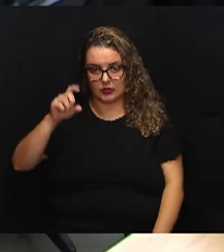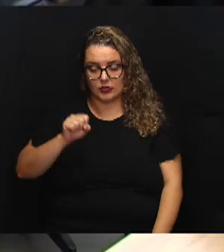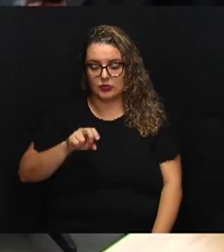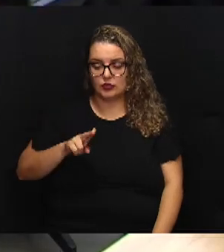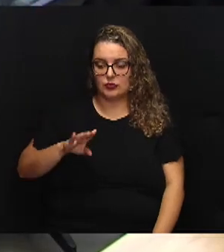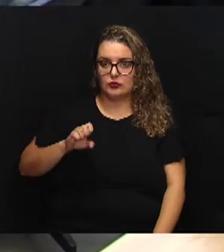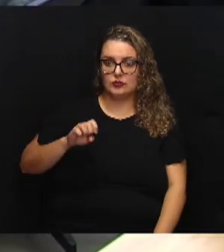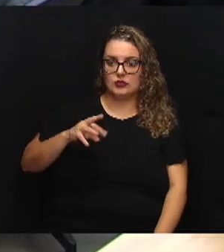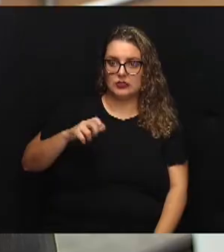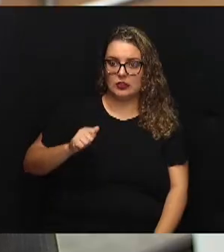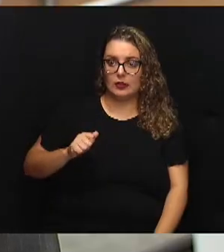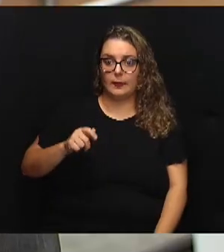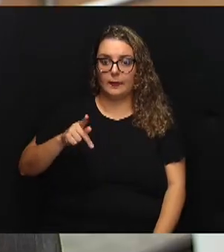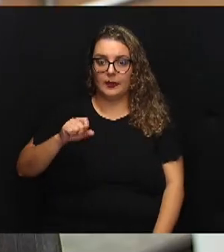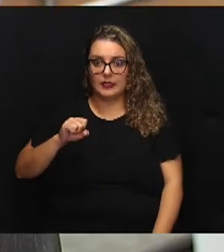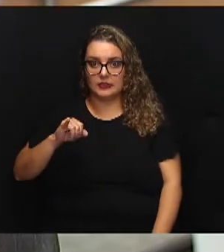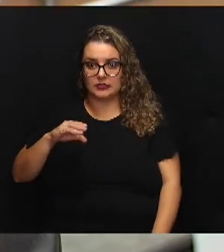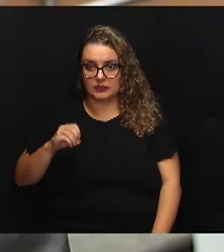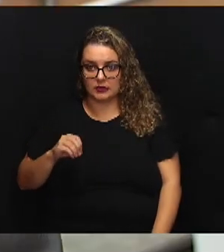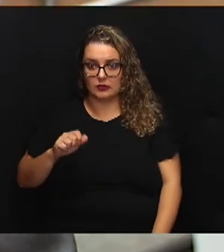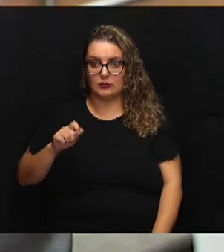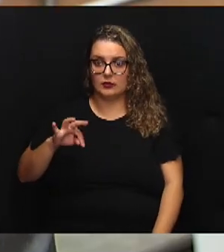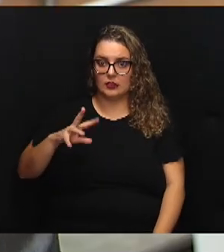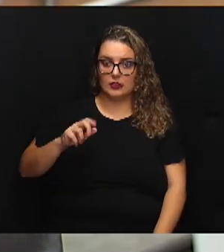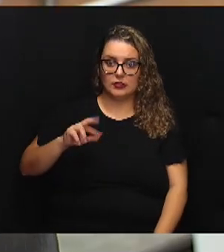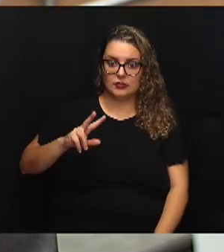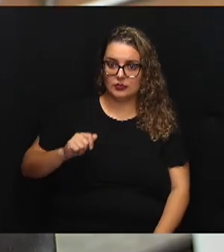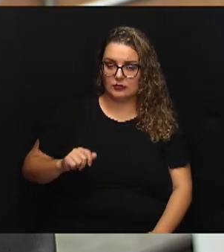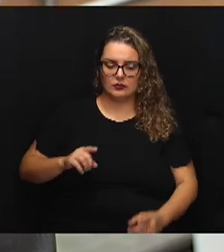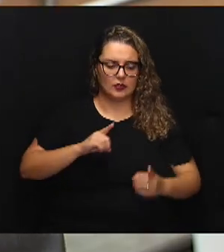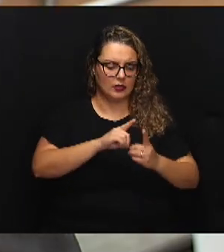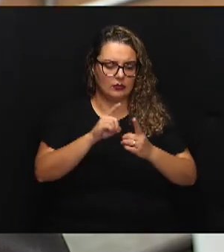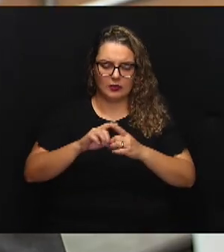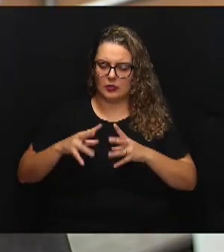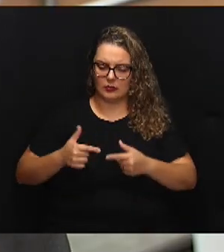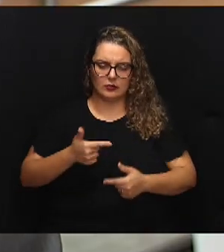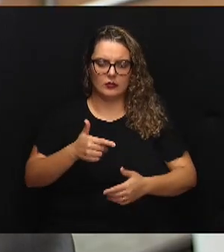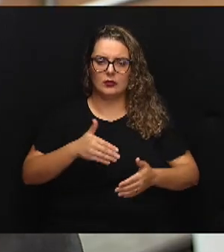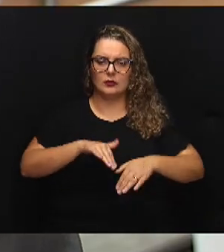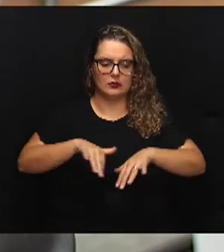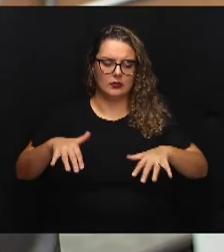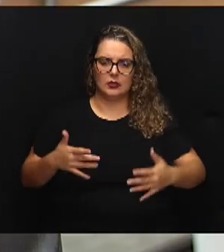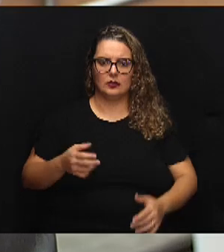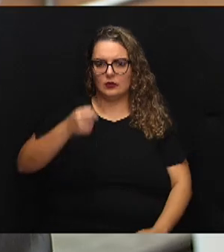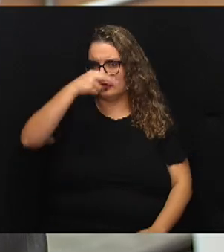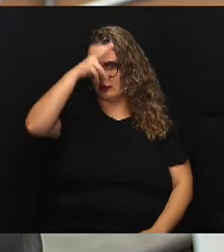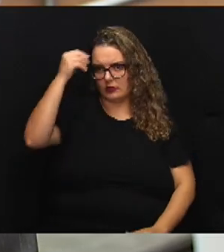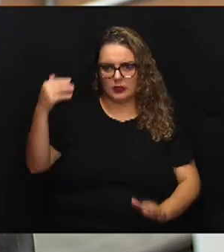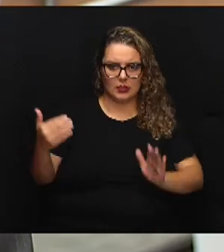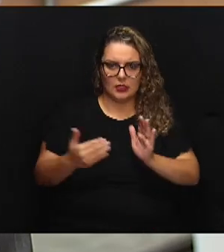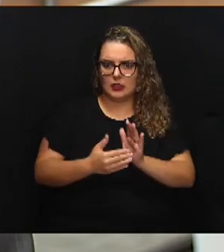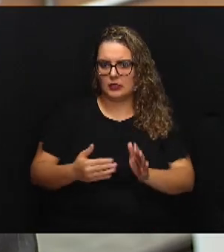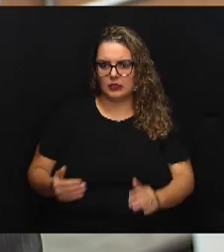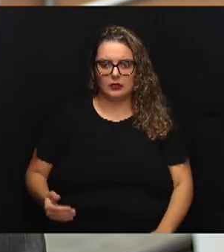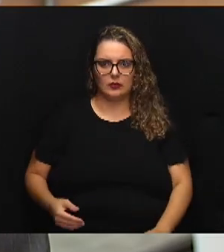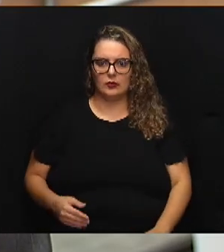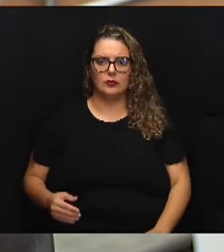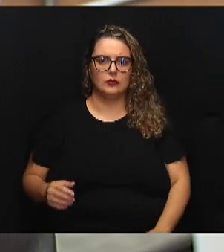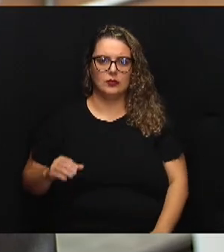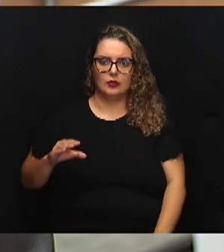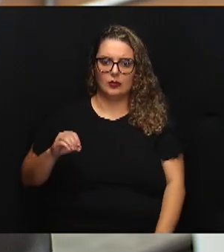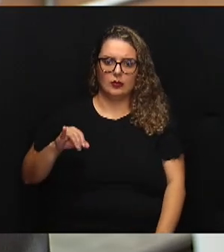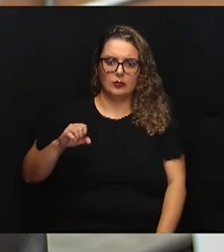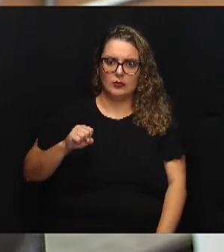substâncias psicoativas. Contempla todos sem distinção nenhuma, desde o prefeito até o último grau de